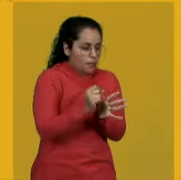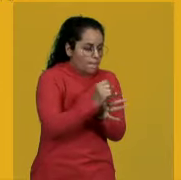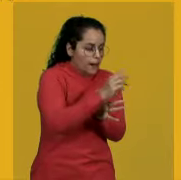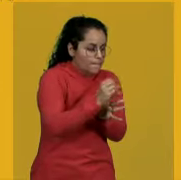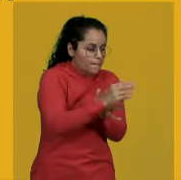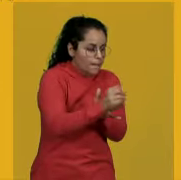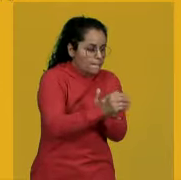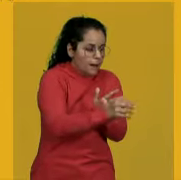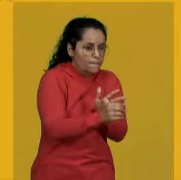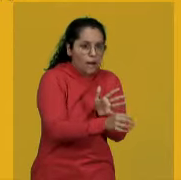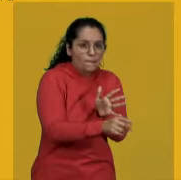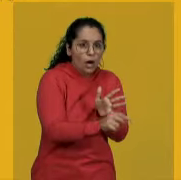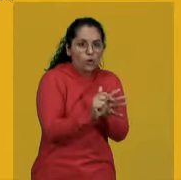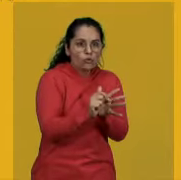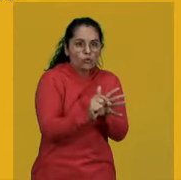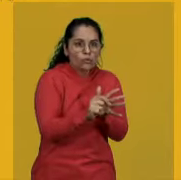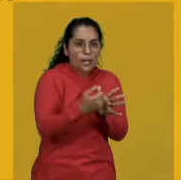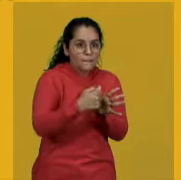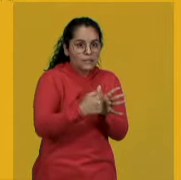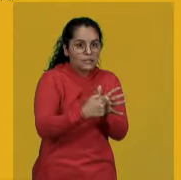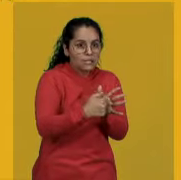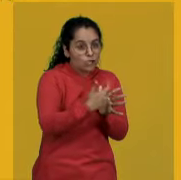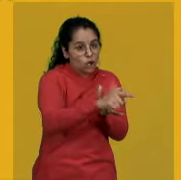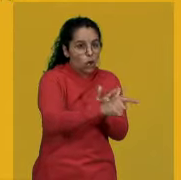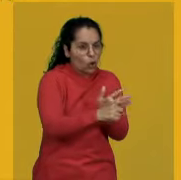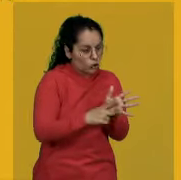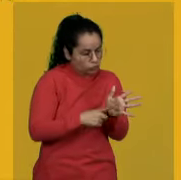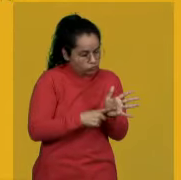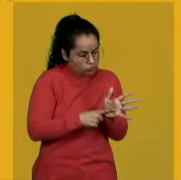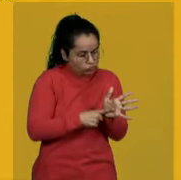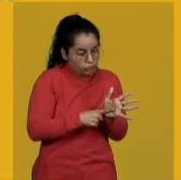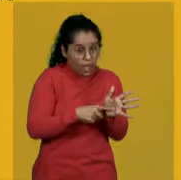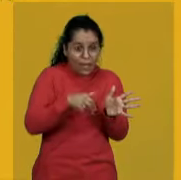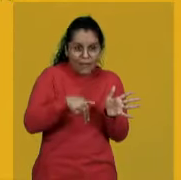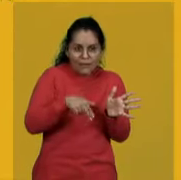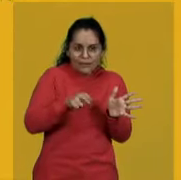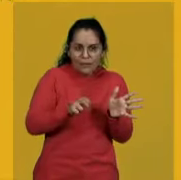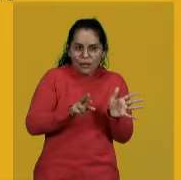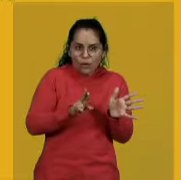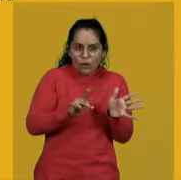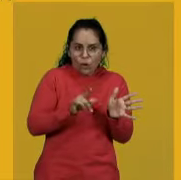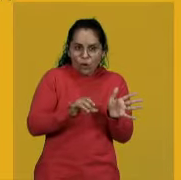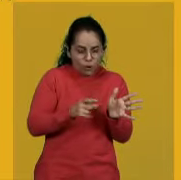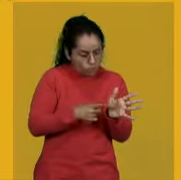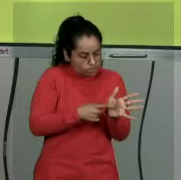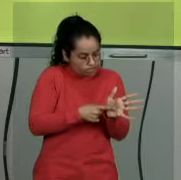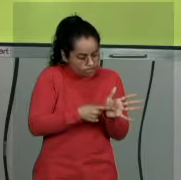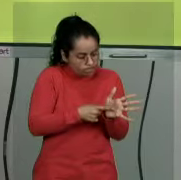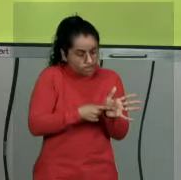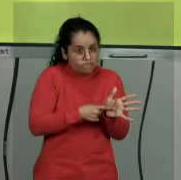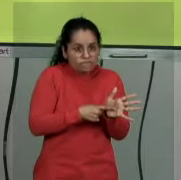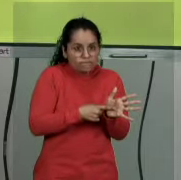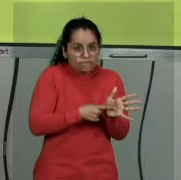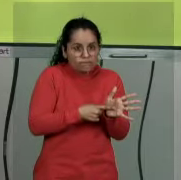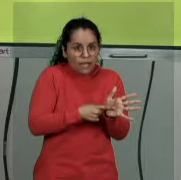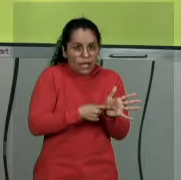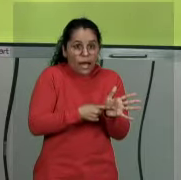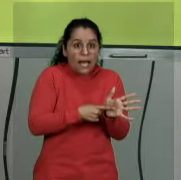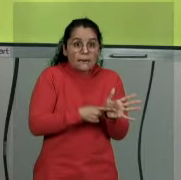vocês. Na comunicação de um neurônio com o outro ali, da sinapse celular, né, que é